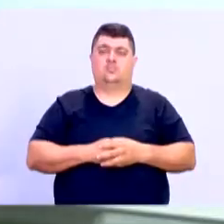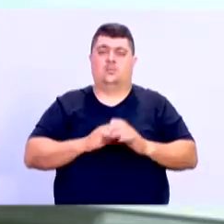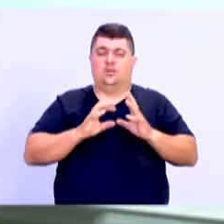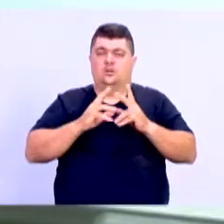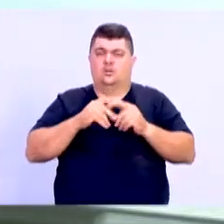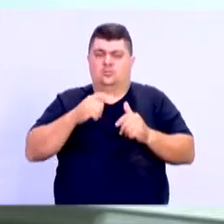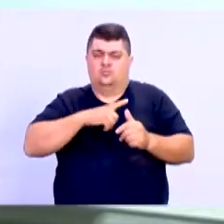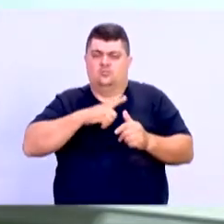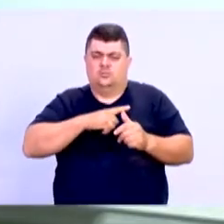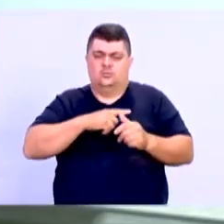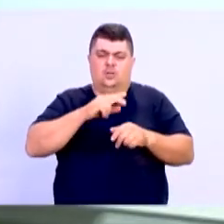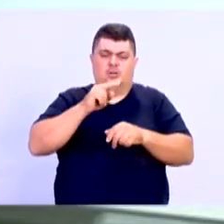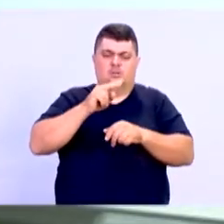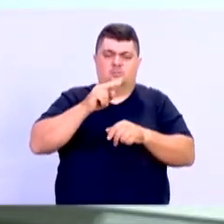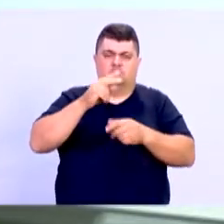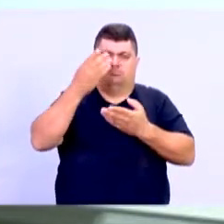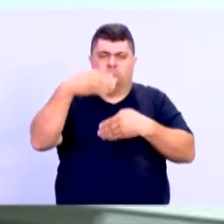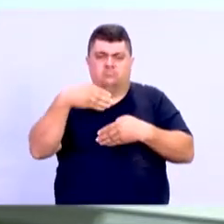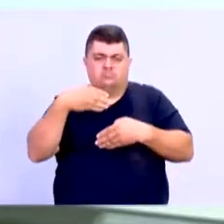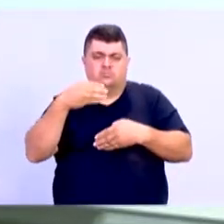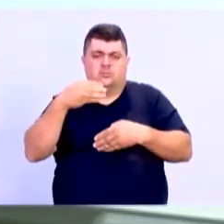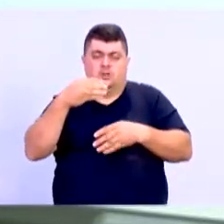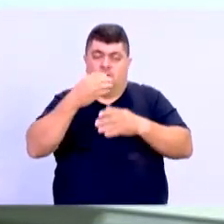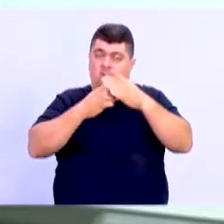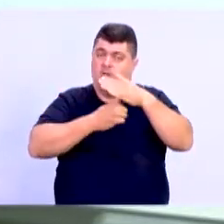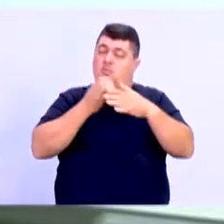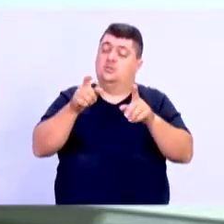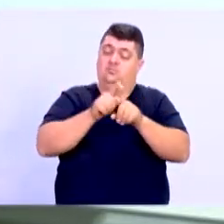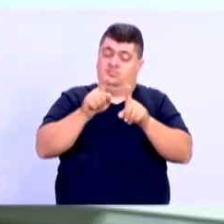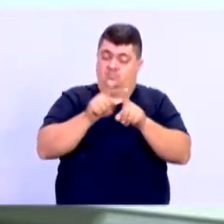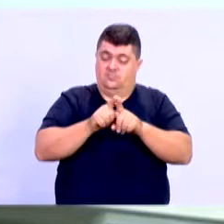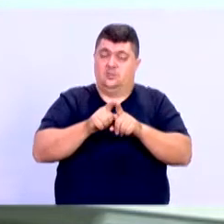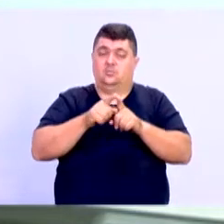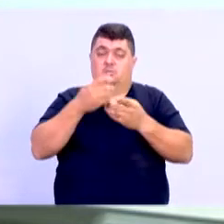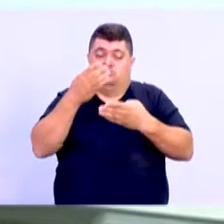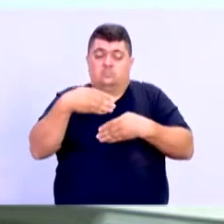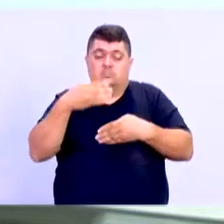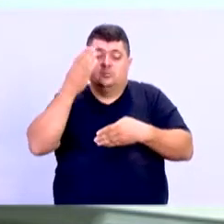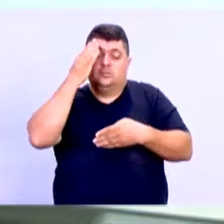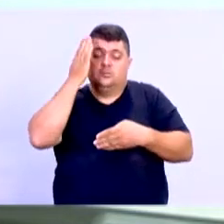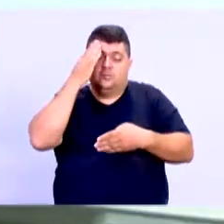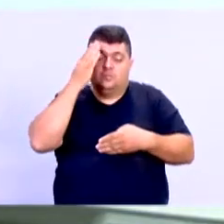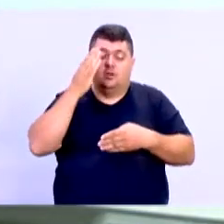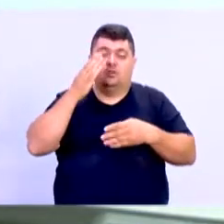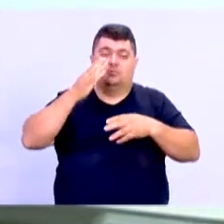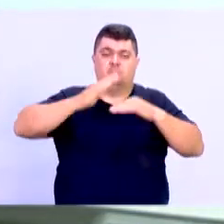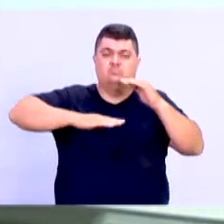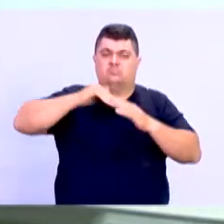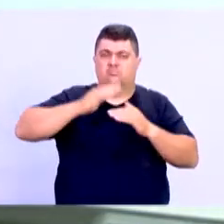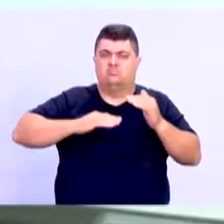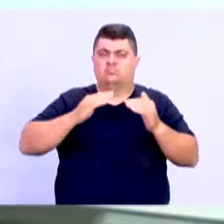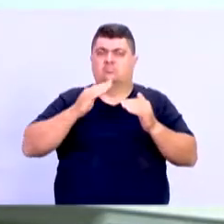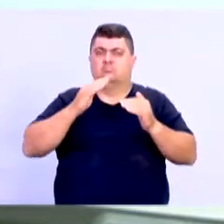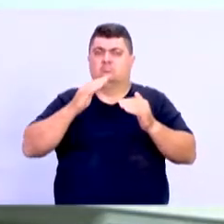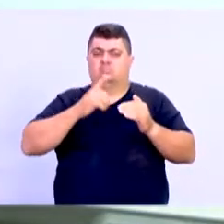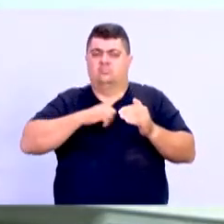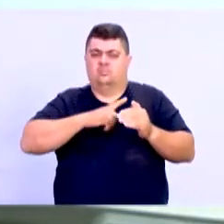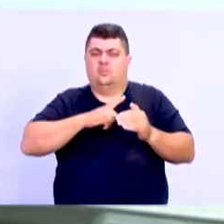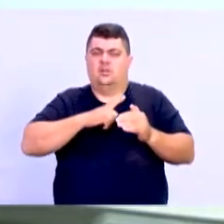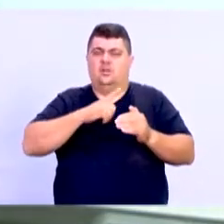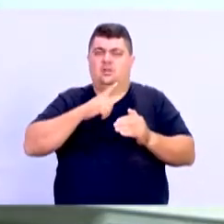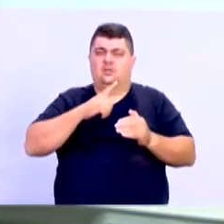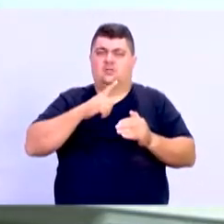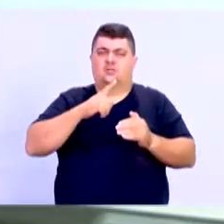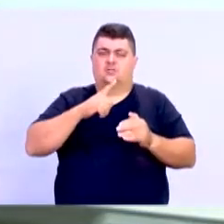Todos nós somos avaliados a todo momento. A organização também precisa avaliar se o seu funcionário, se o seu colaborador